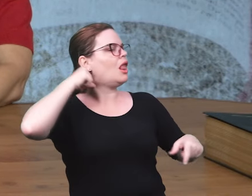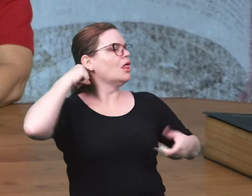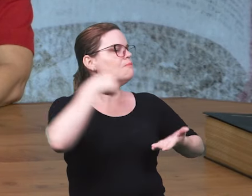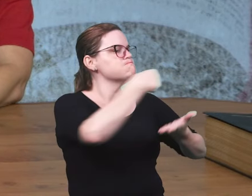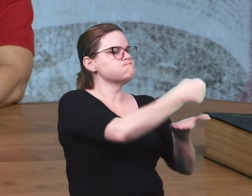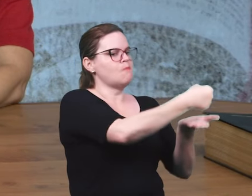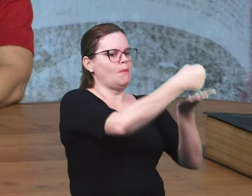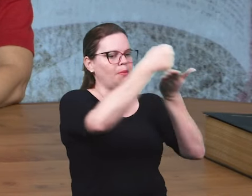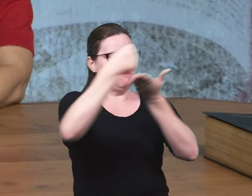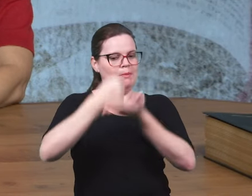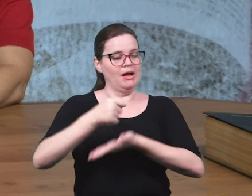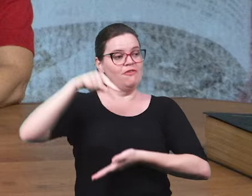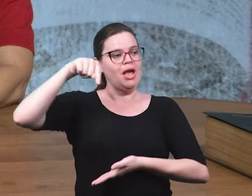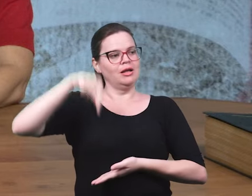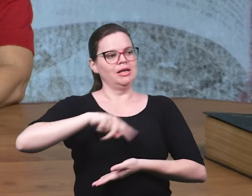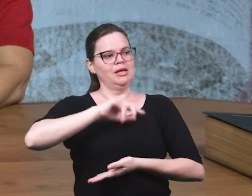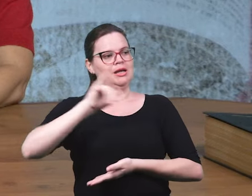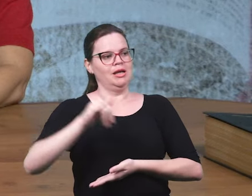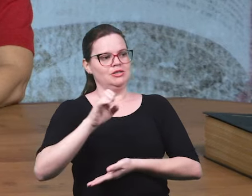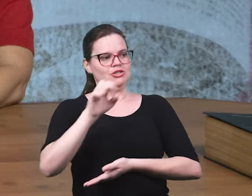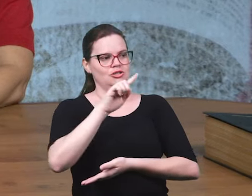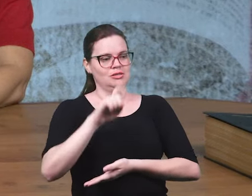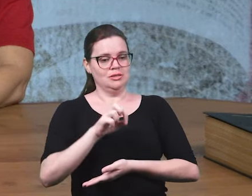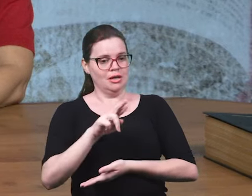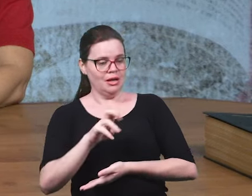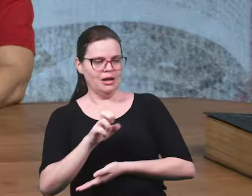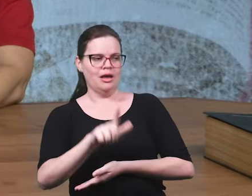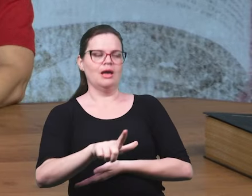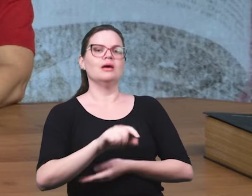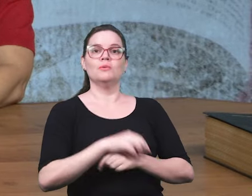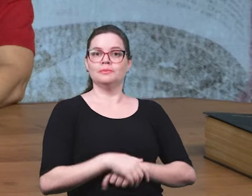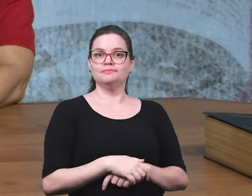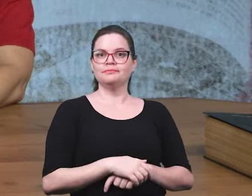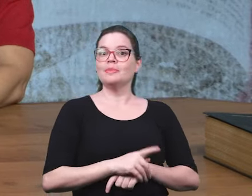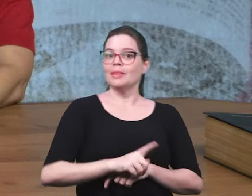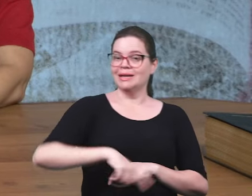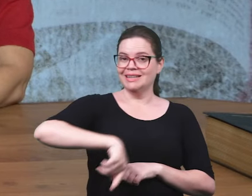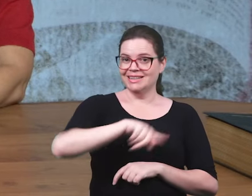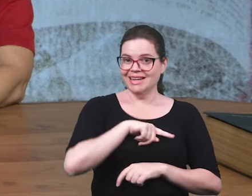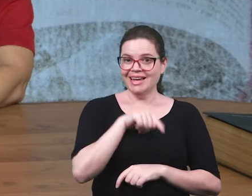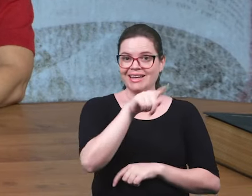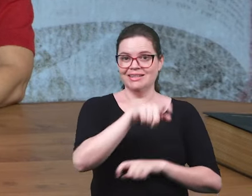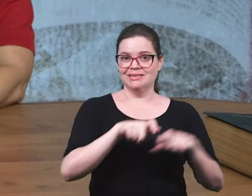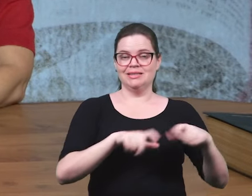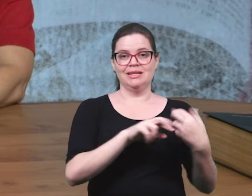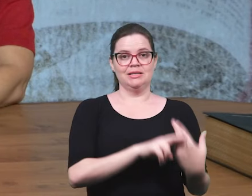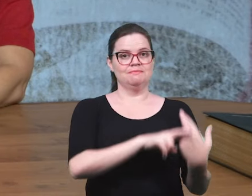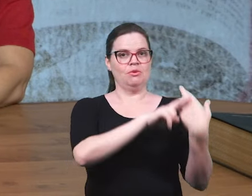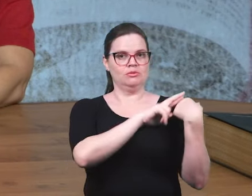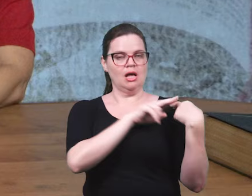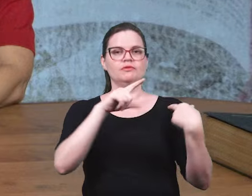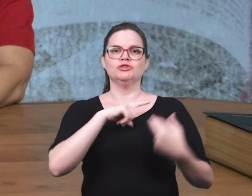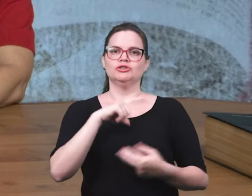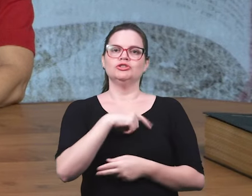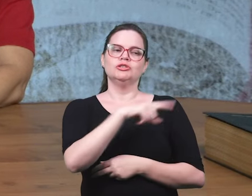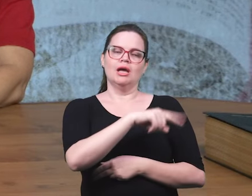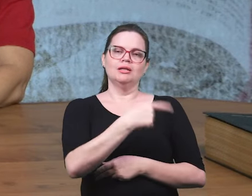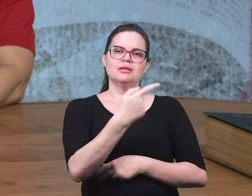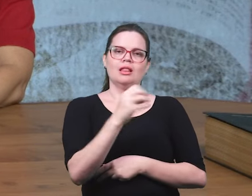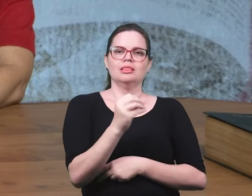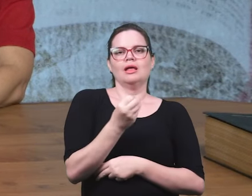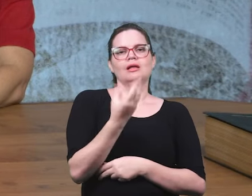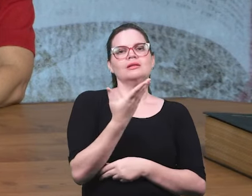a Jezreel. E os filhos do rei, 70 homens, estavam com os grandes da cidade que